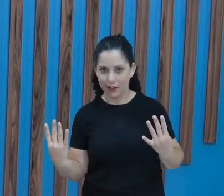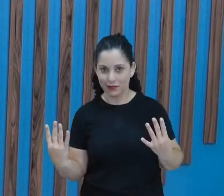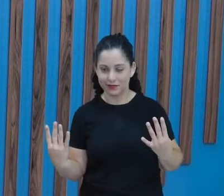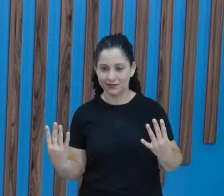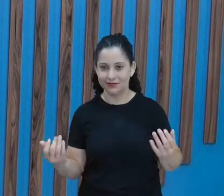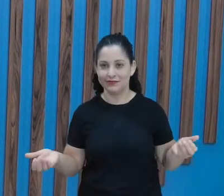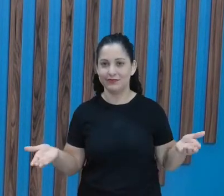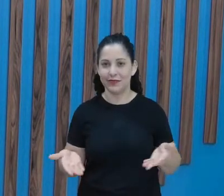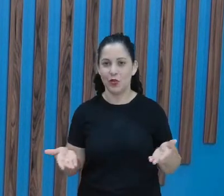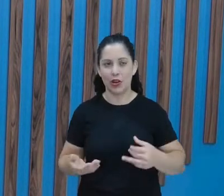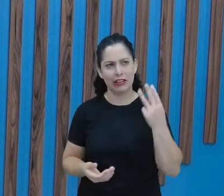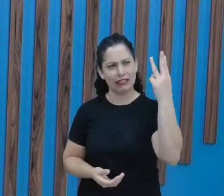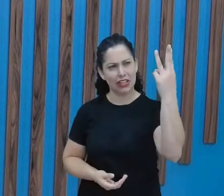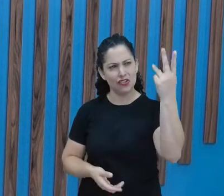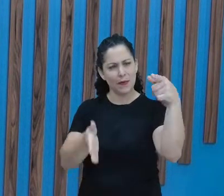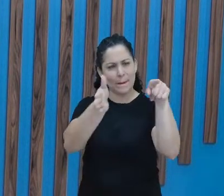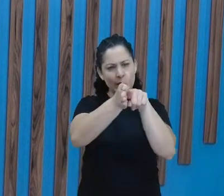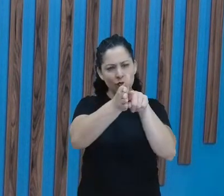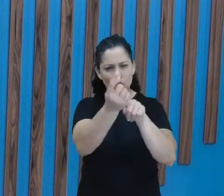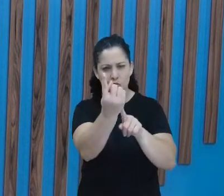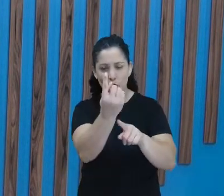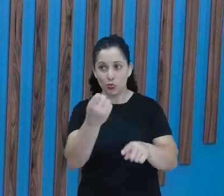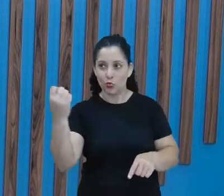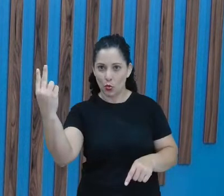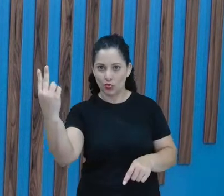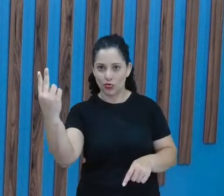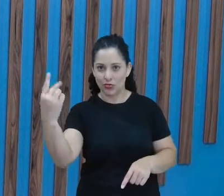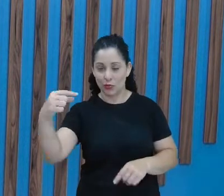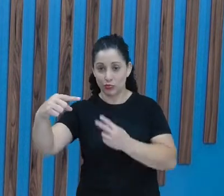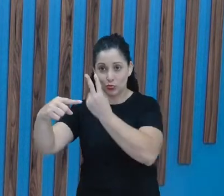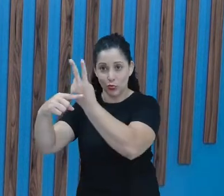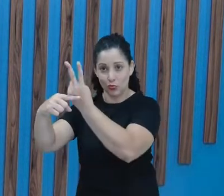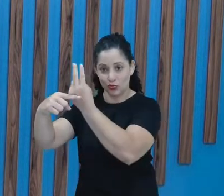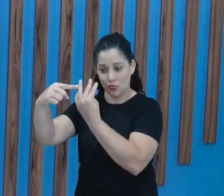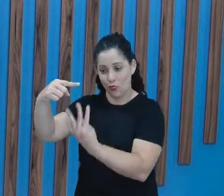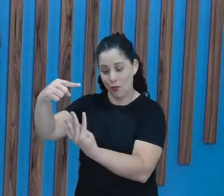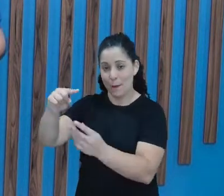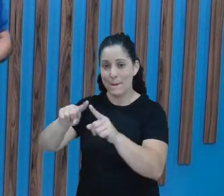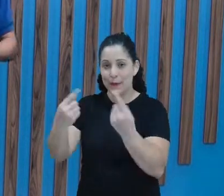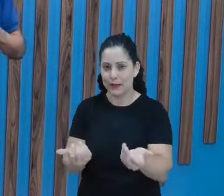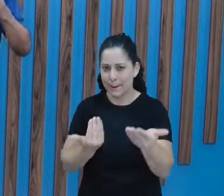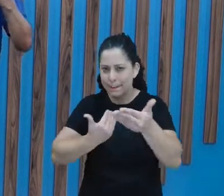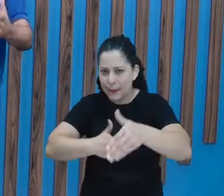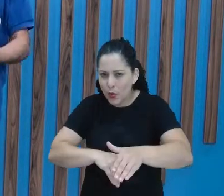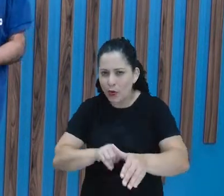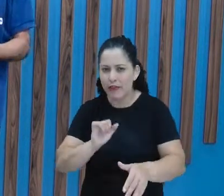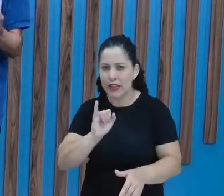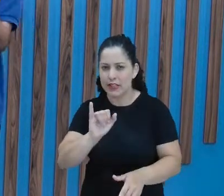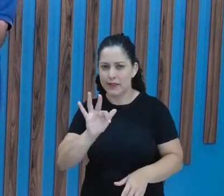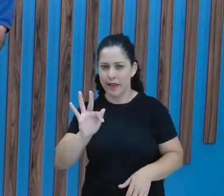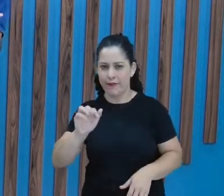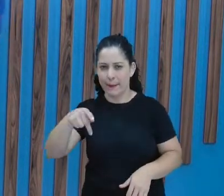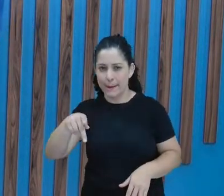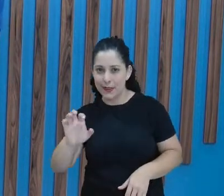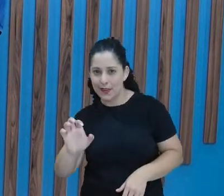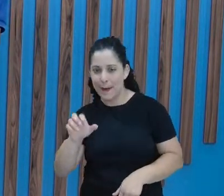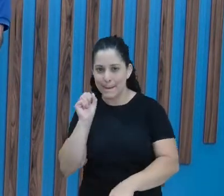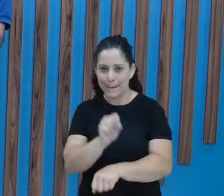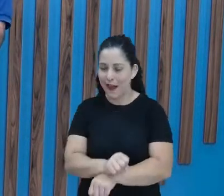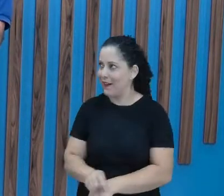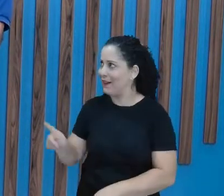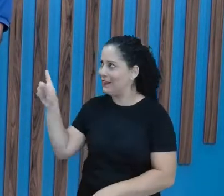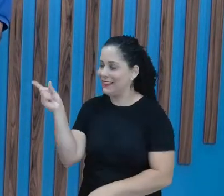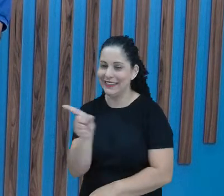e faz 3 menos 1, 2. Só que na hora de uma prova do IFPE, do ETE, ele não para aí, não.